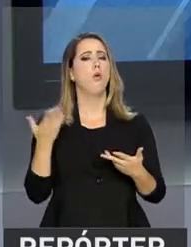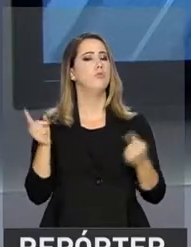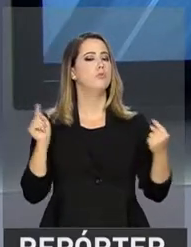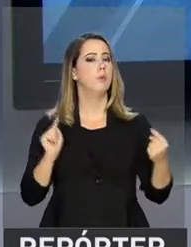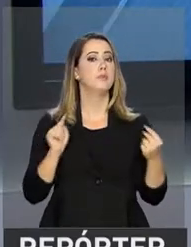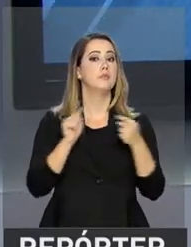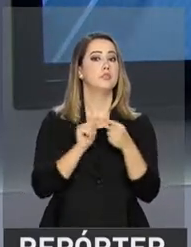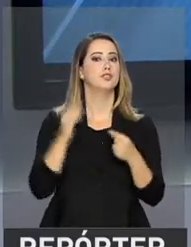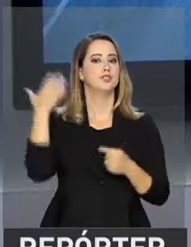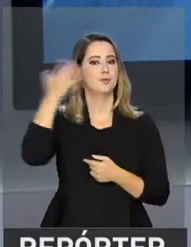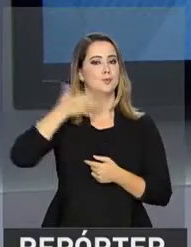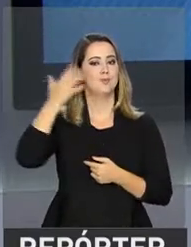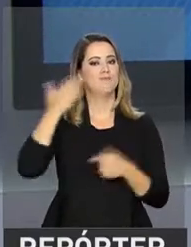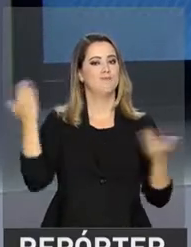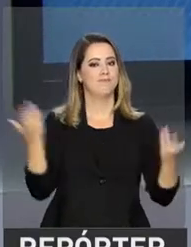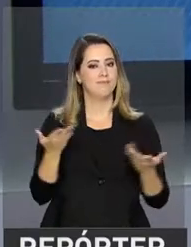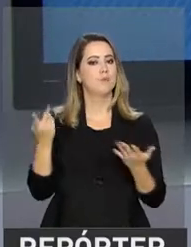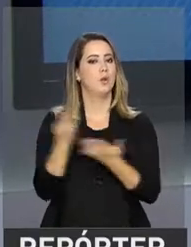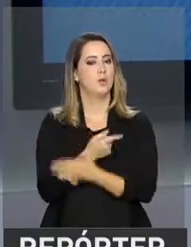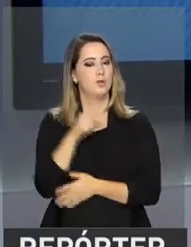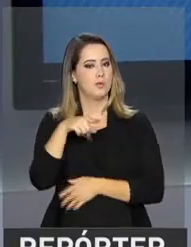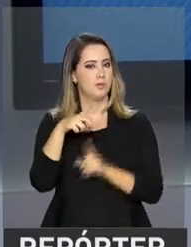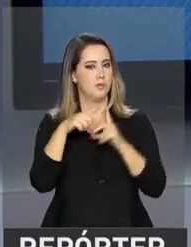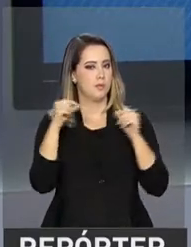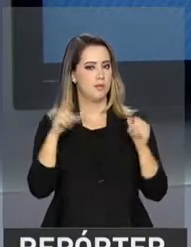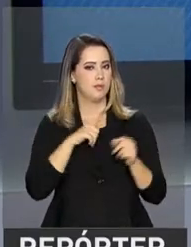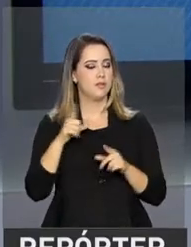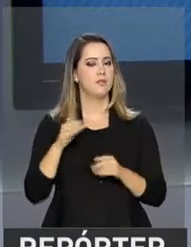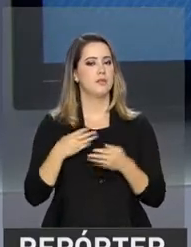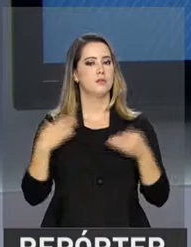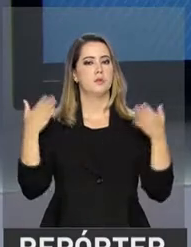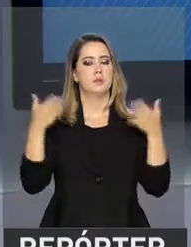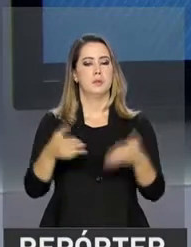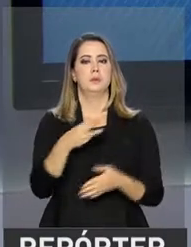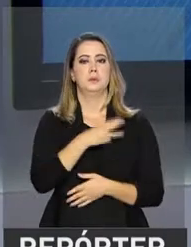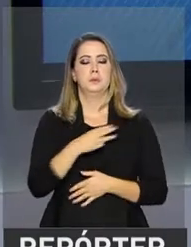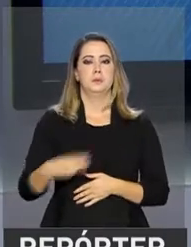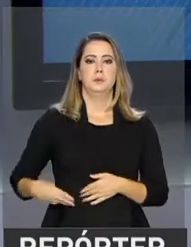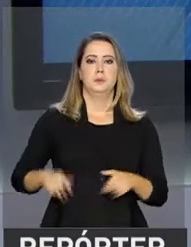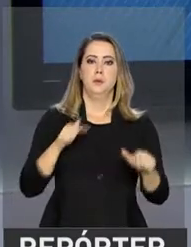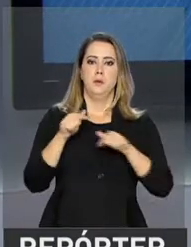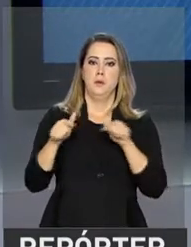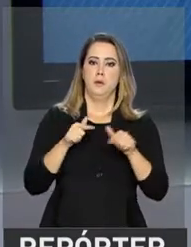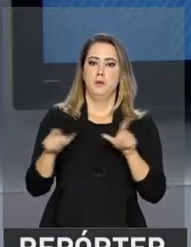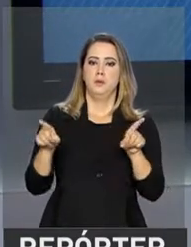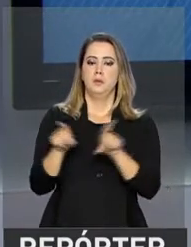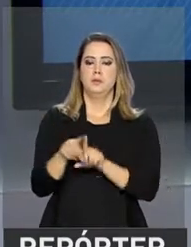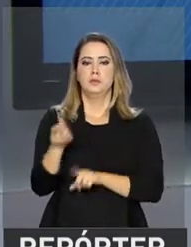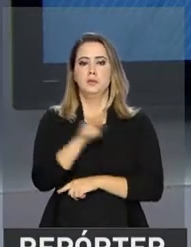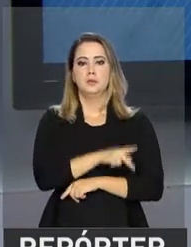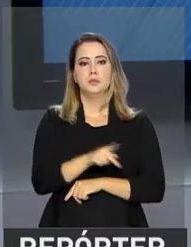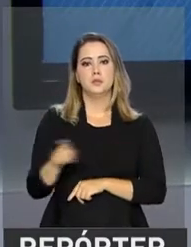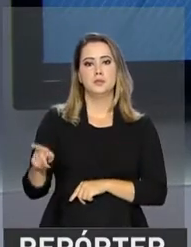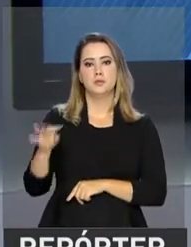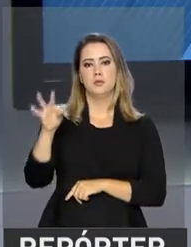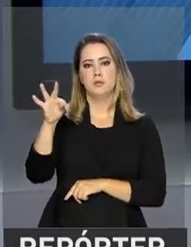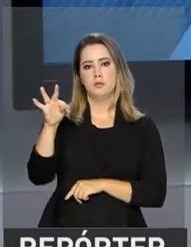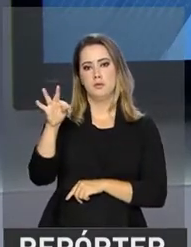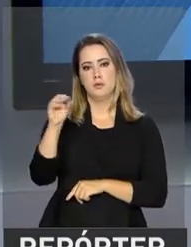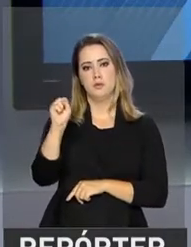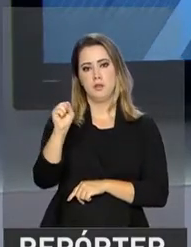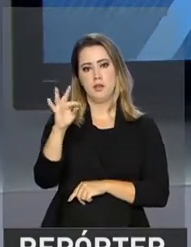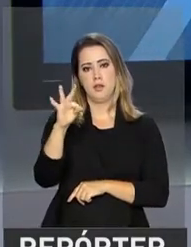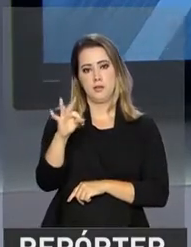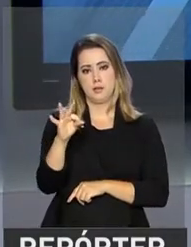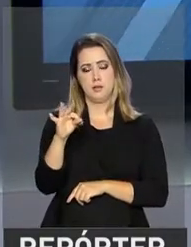seminário realizado em brasília que contou com a participação do ministro do trabalho ronaldo nogueira e do presidente do tribunal superior do trabalho